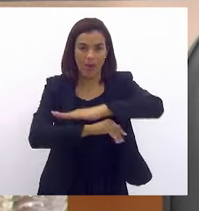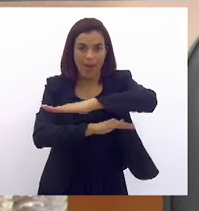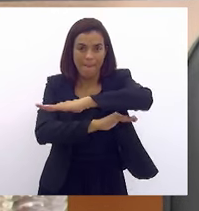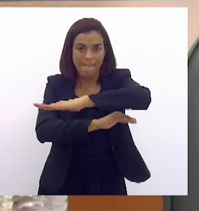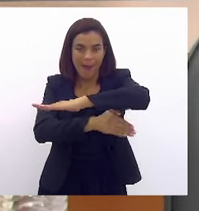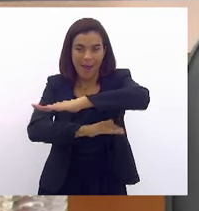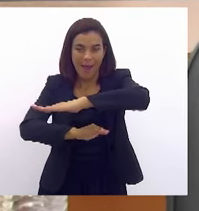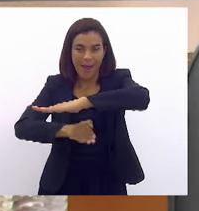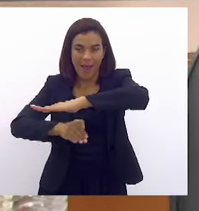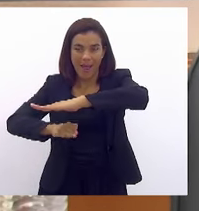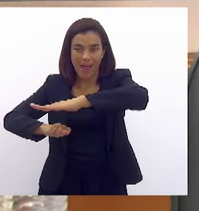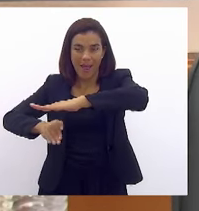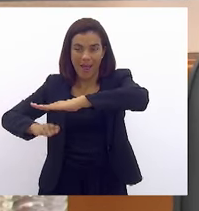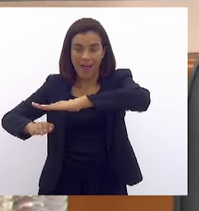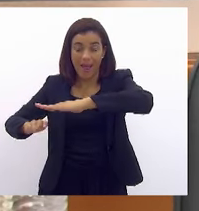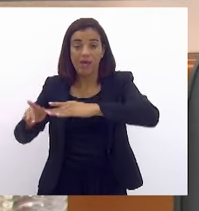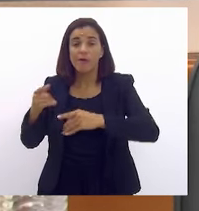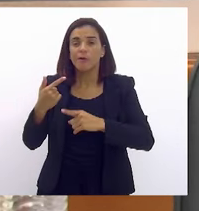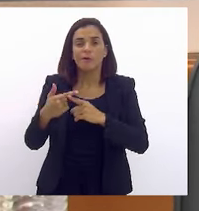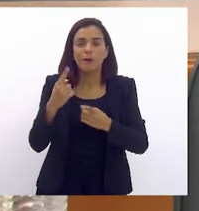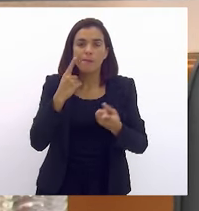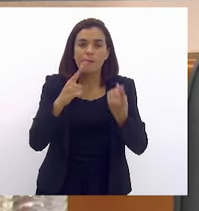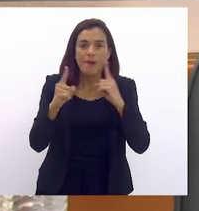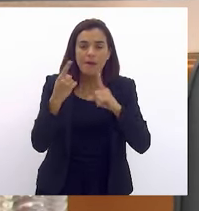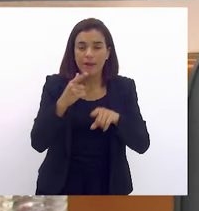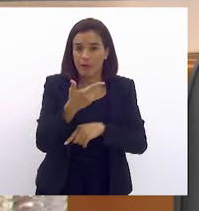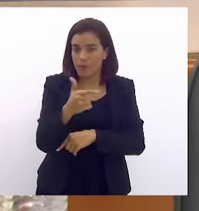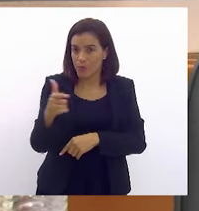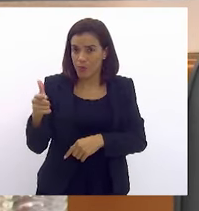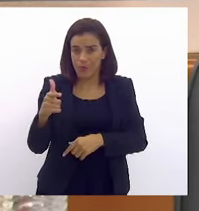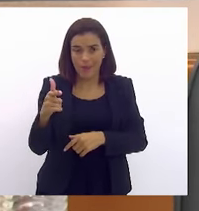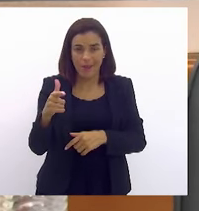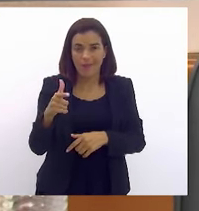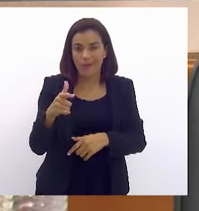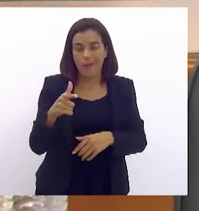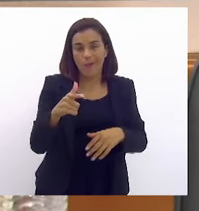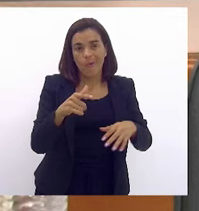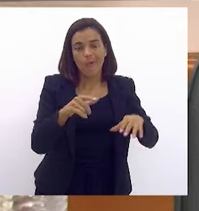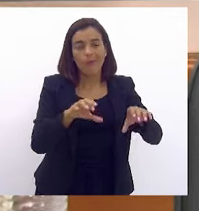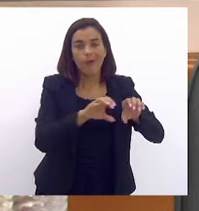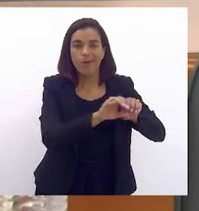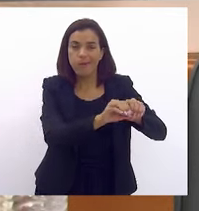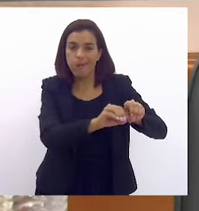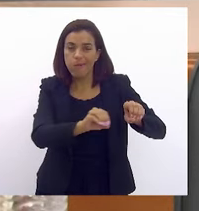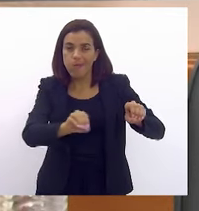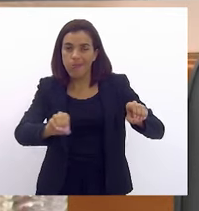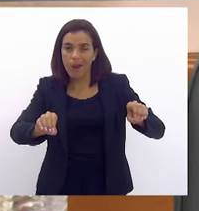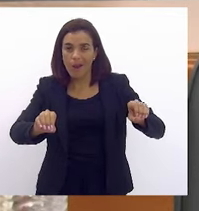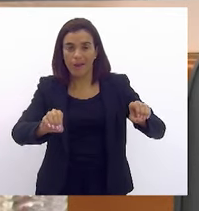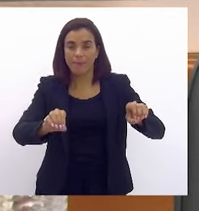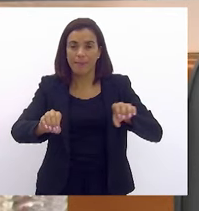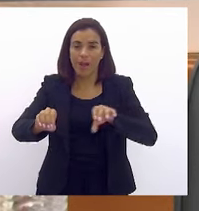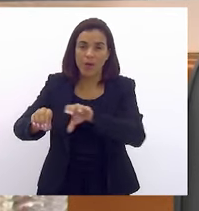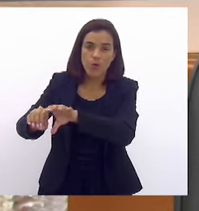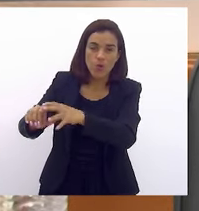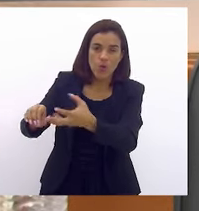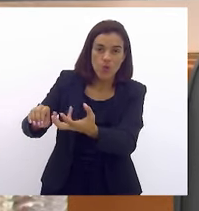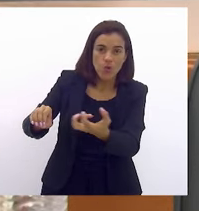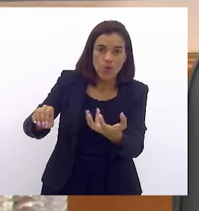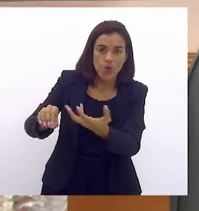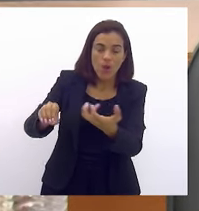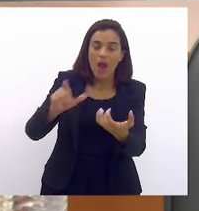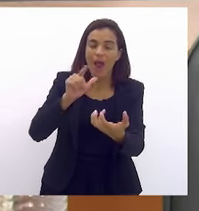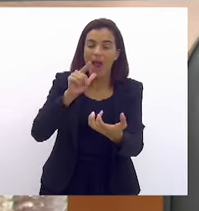um município que não tem uma rede de saneamento para captar esgoto, para tratar esgoto,